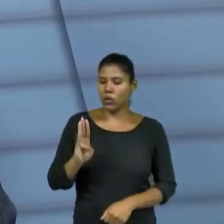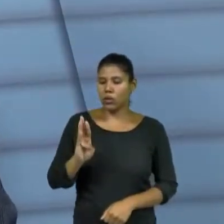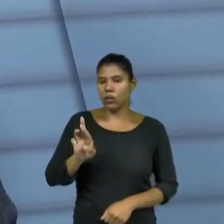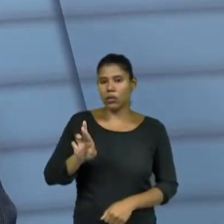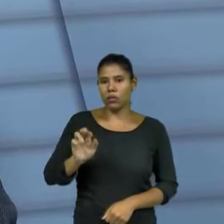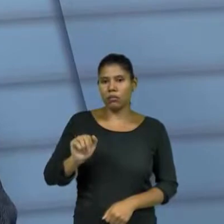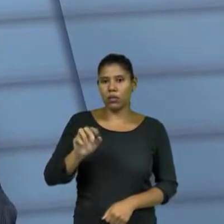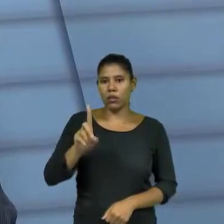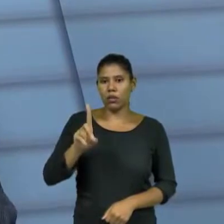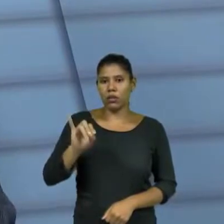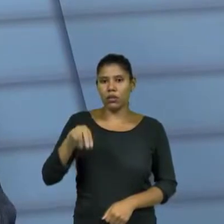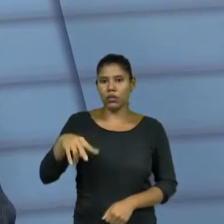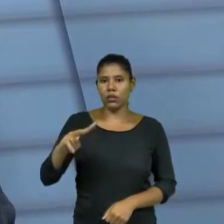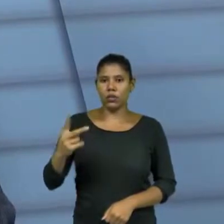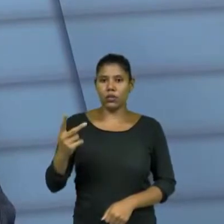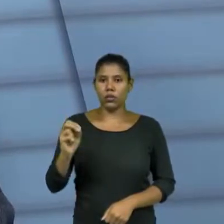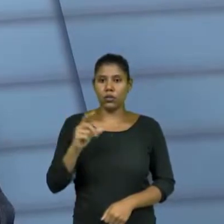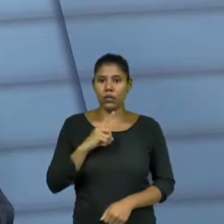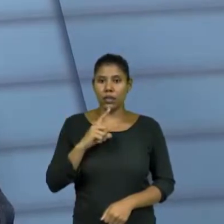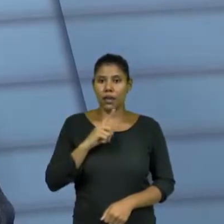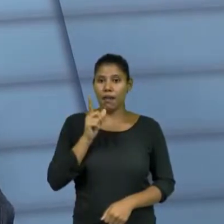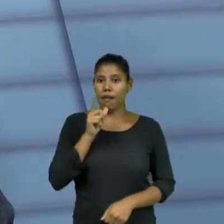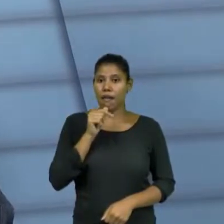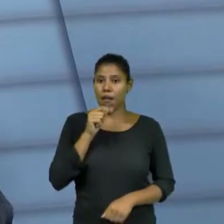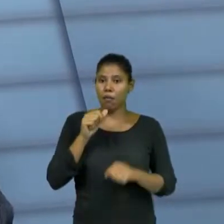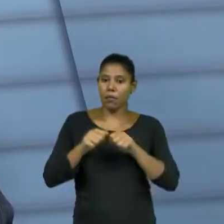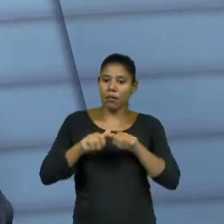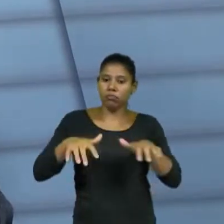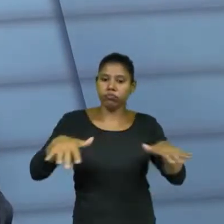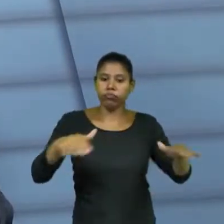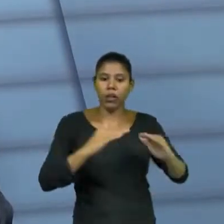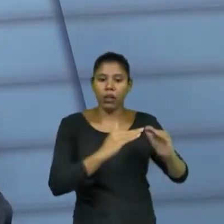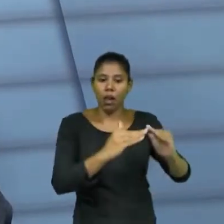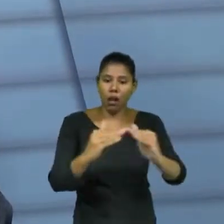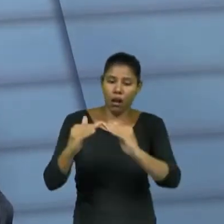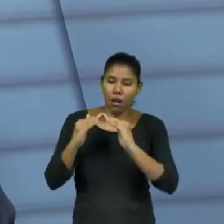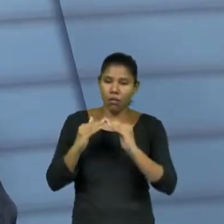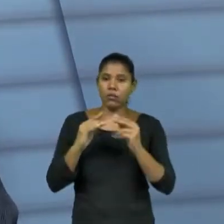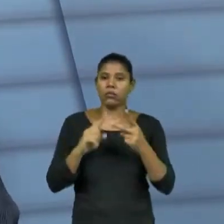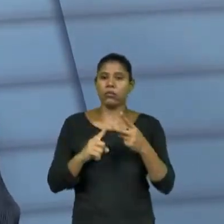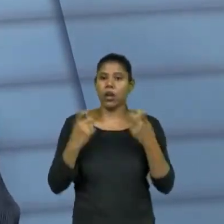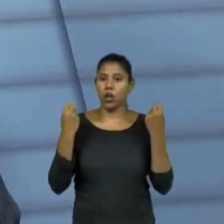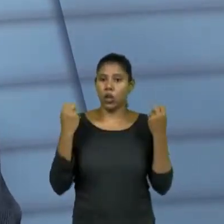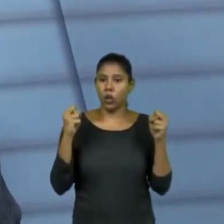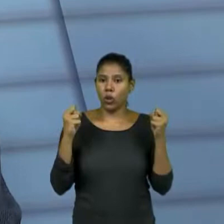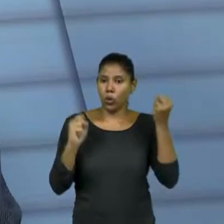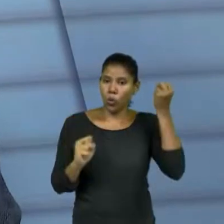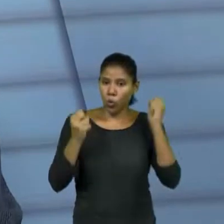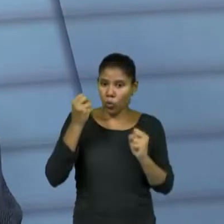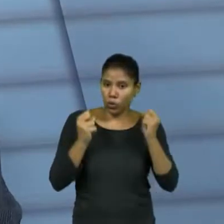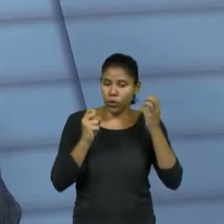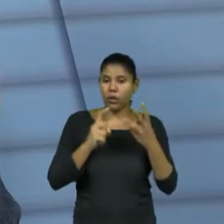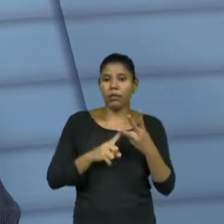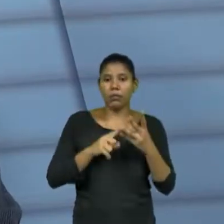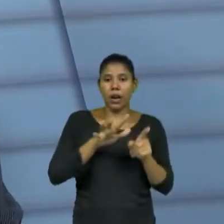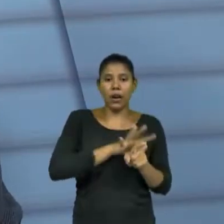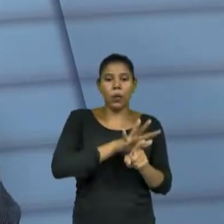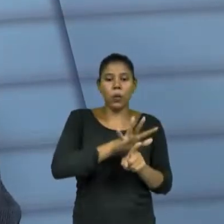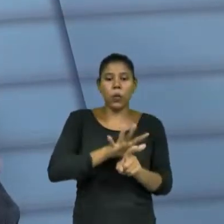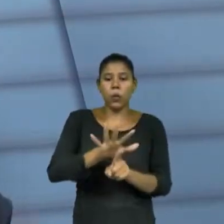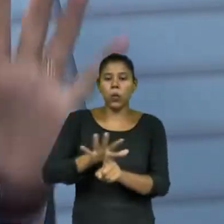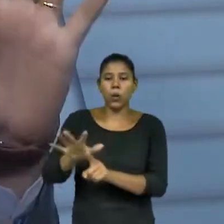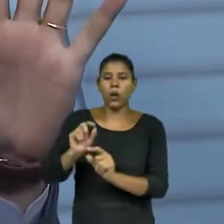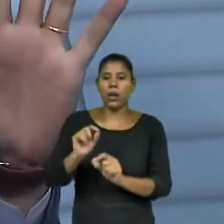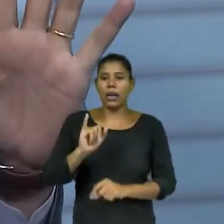para energia, geração de energia, para abastecimento nosso, consumo nosso, e para irrigação. Né? Se você